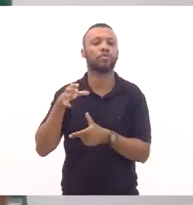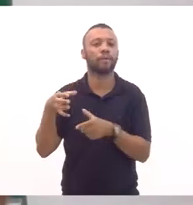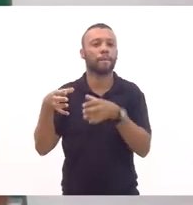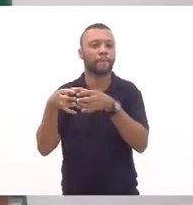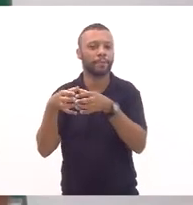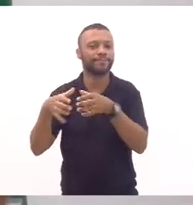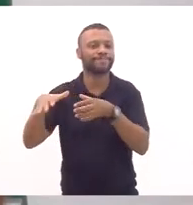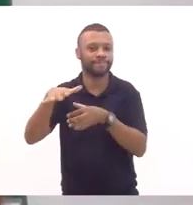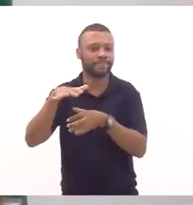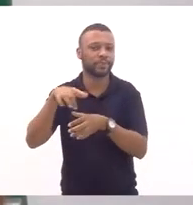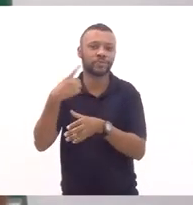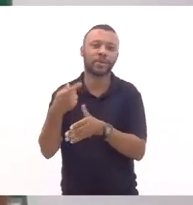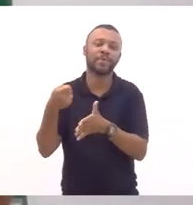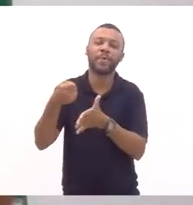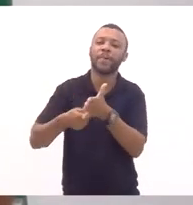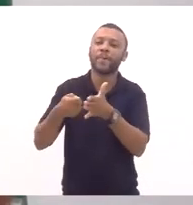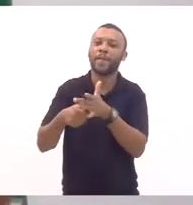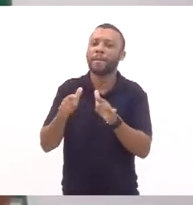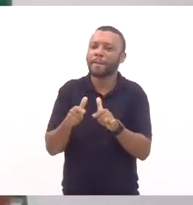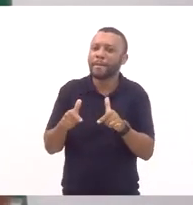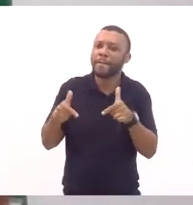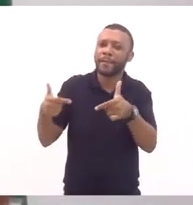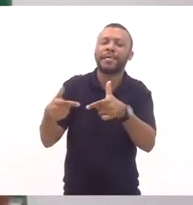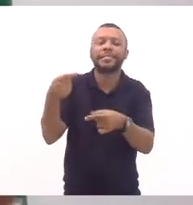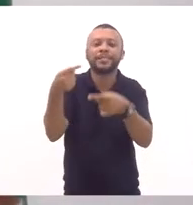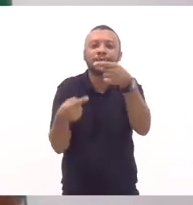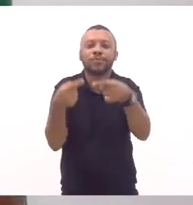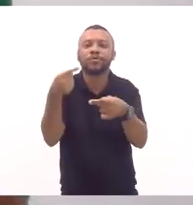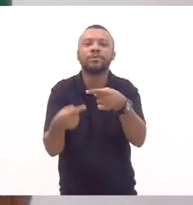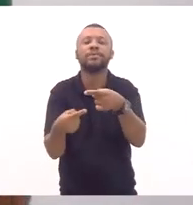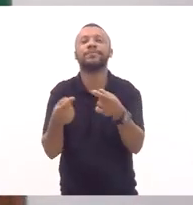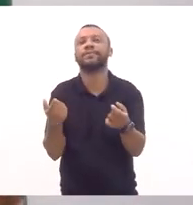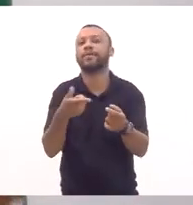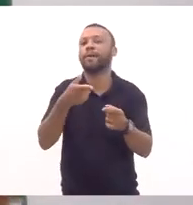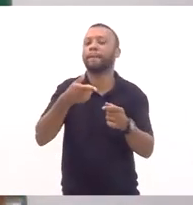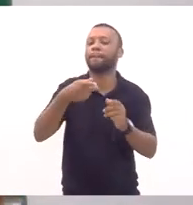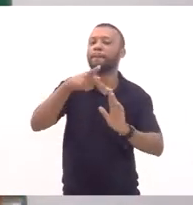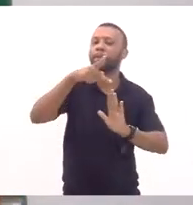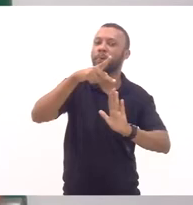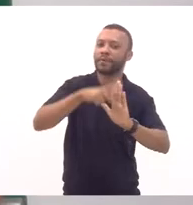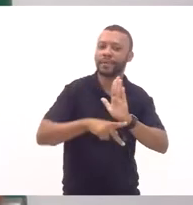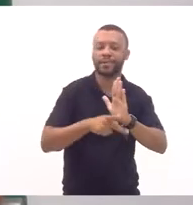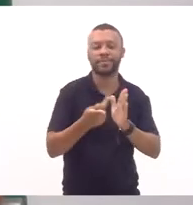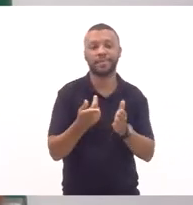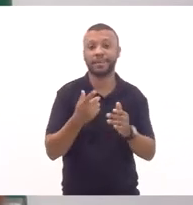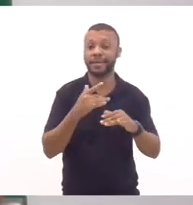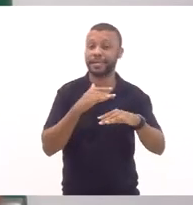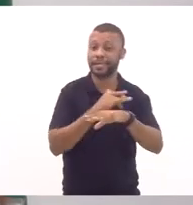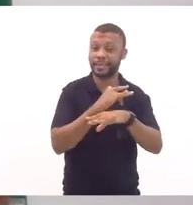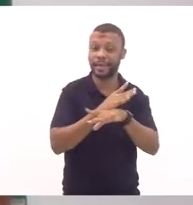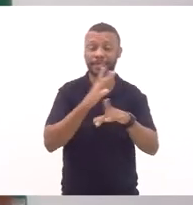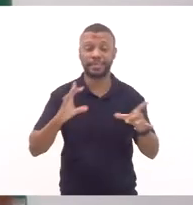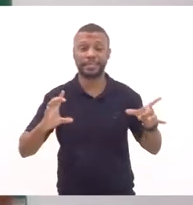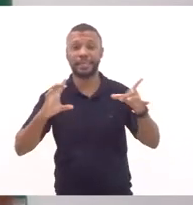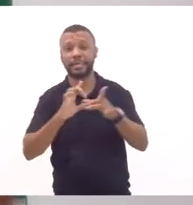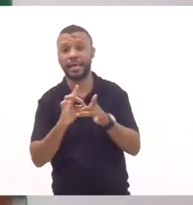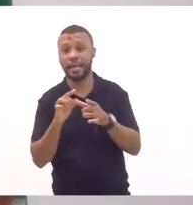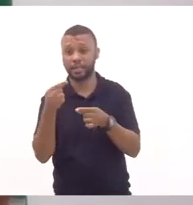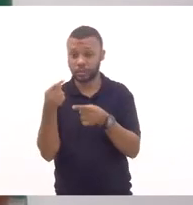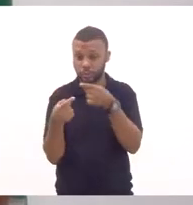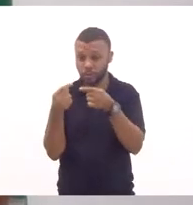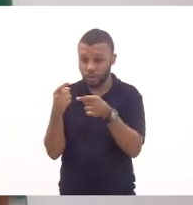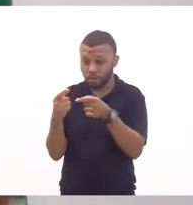vai fazer isso, porque discutir cidades integradas, discutir todo esse processo, volto a dizer, são